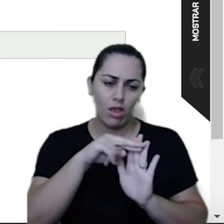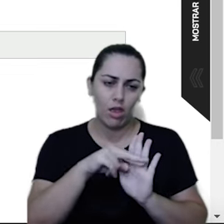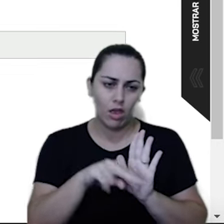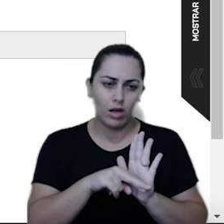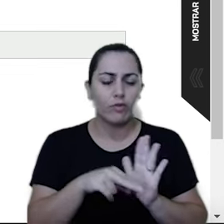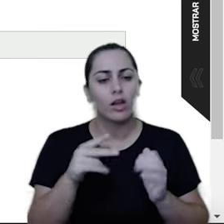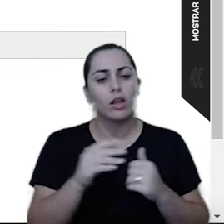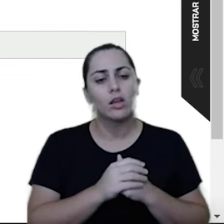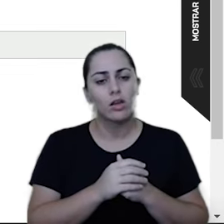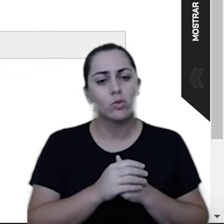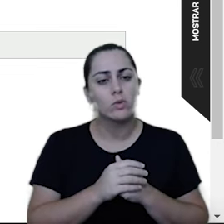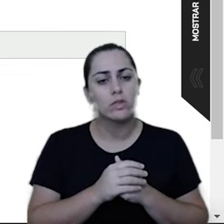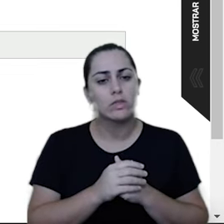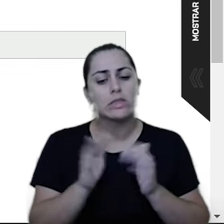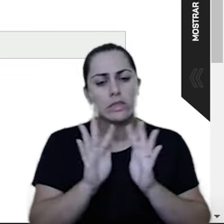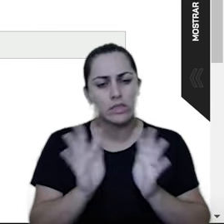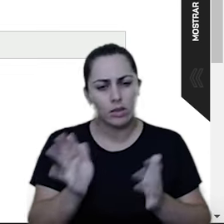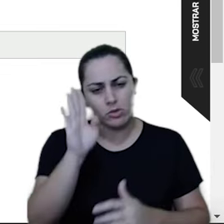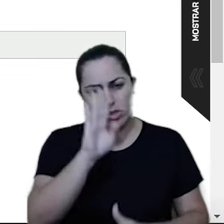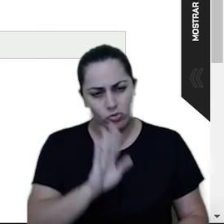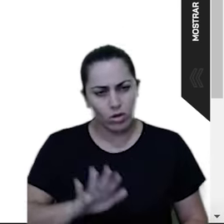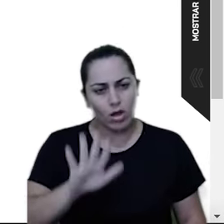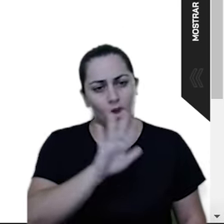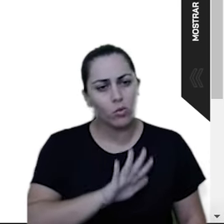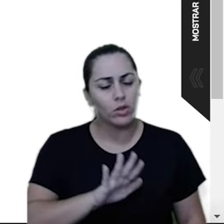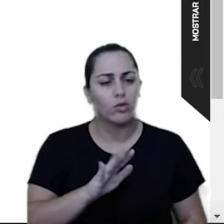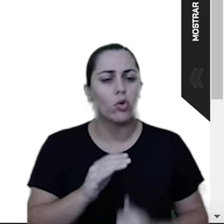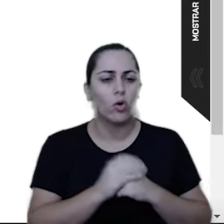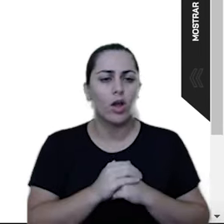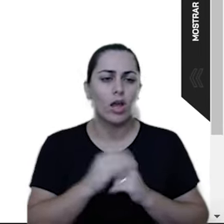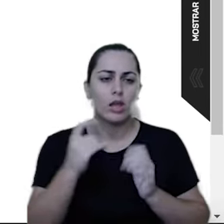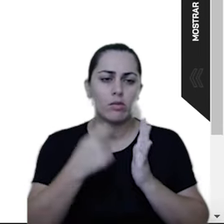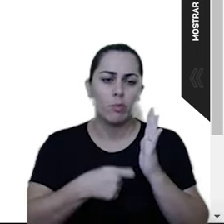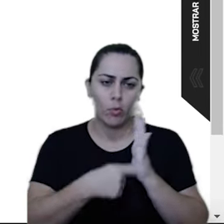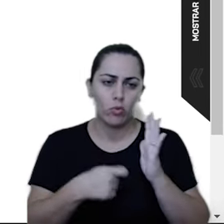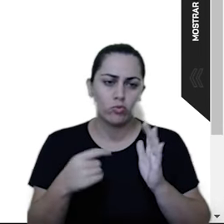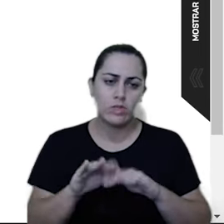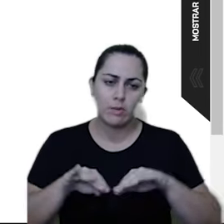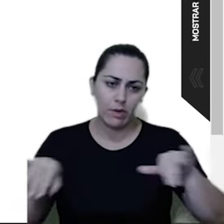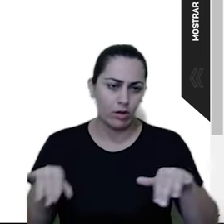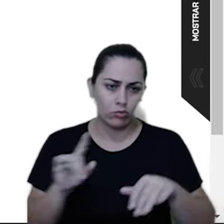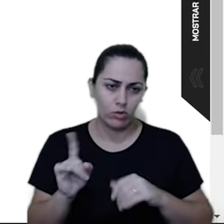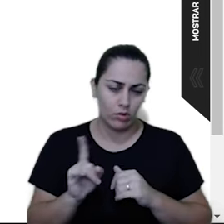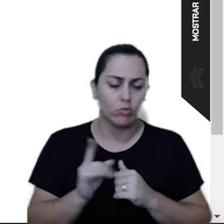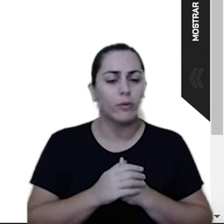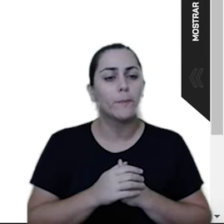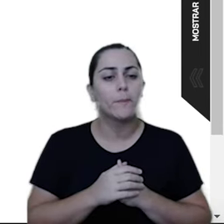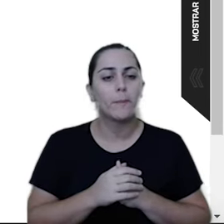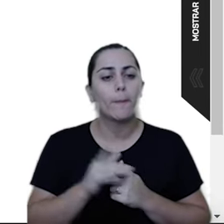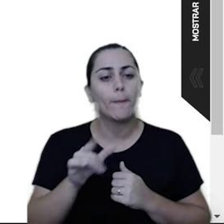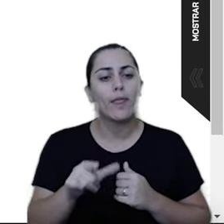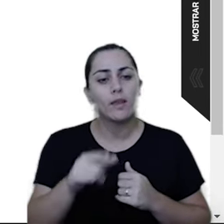falando que eu sou do Simples Nacional então vou colocar aqui ó não tributada tá ela vai vir diferente lá na frente pra gente e